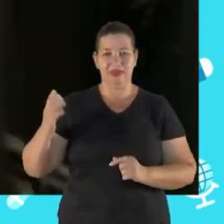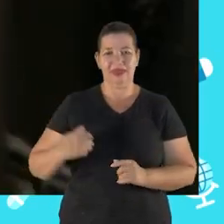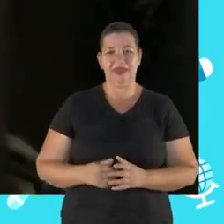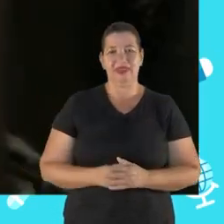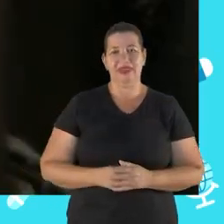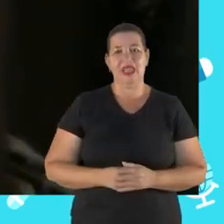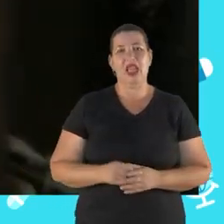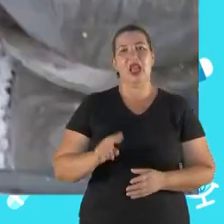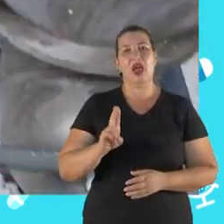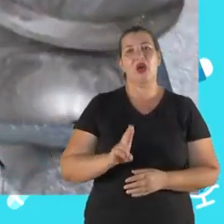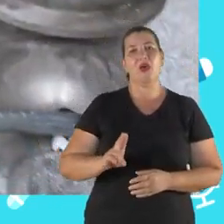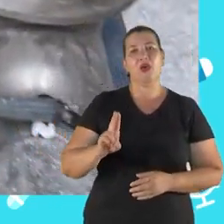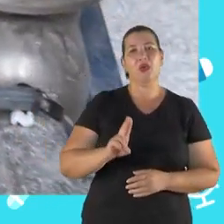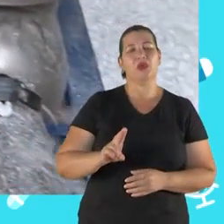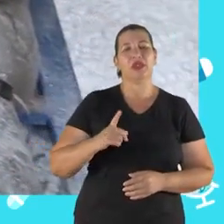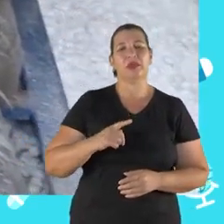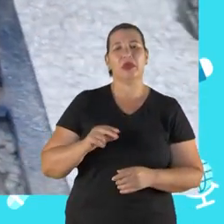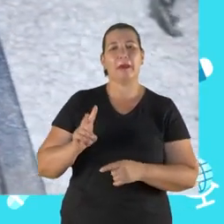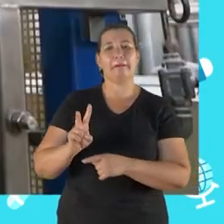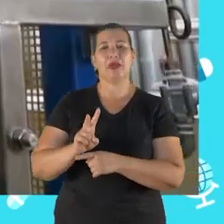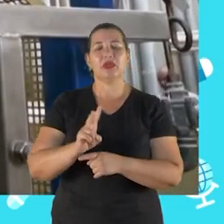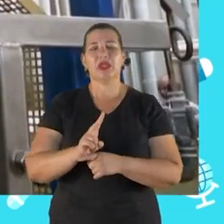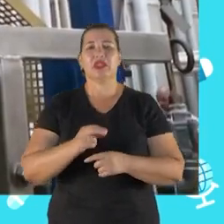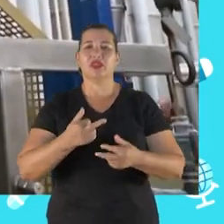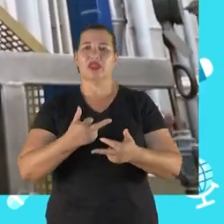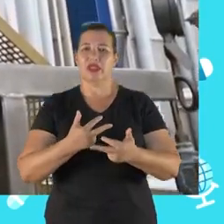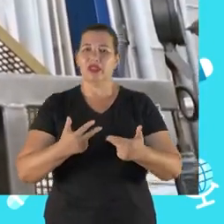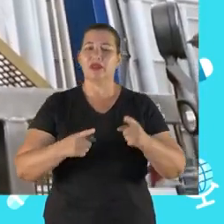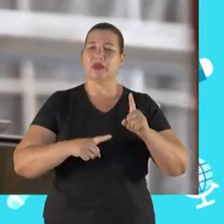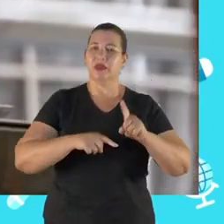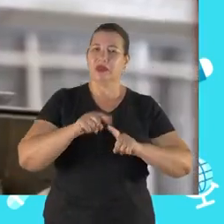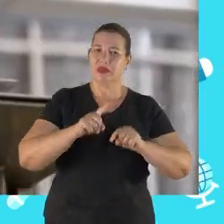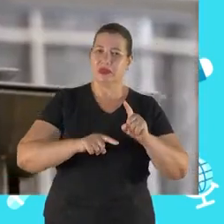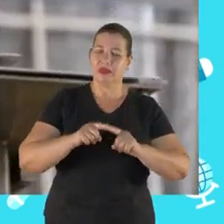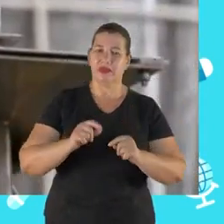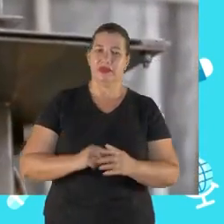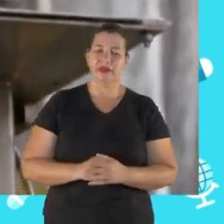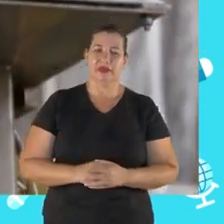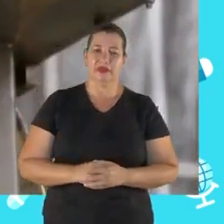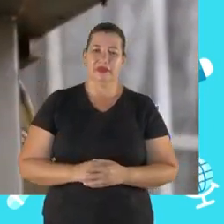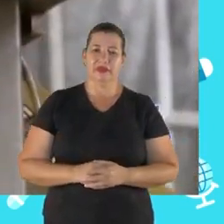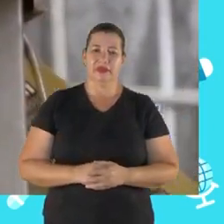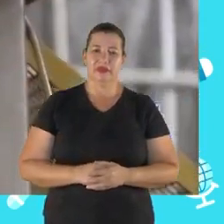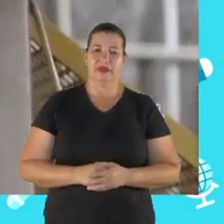Essa pecinha que a gente tá vendo é usada no comércio para proteger as encomendas.